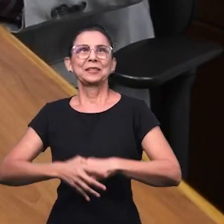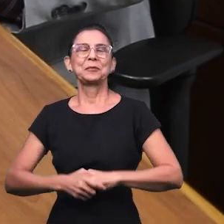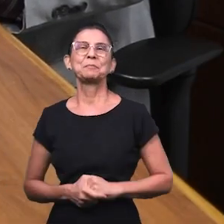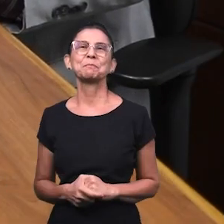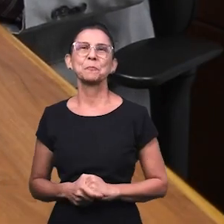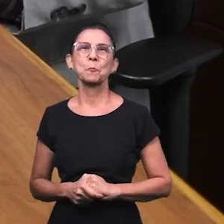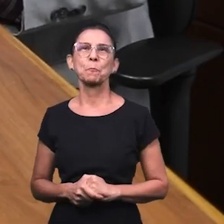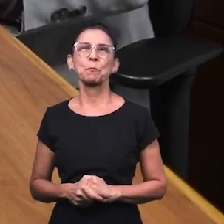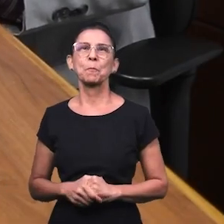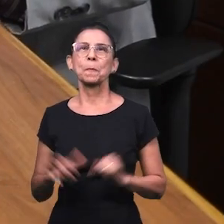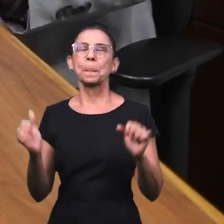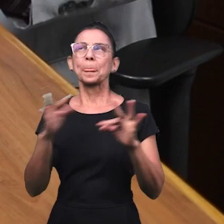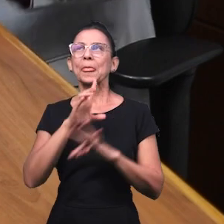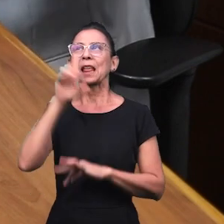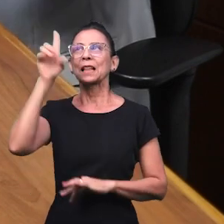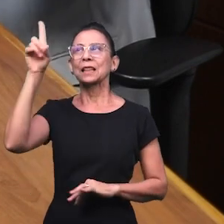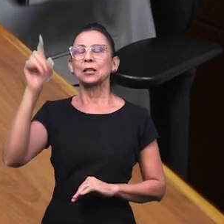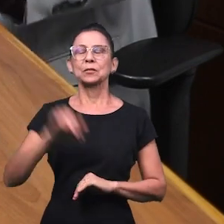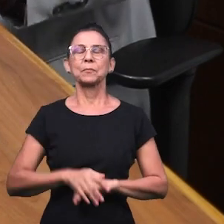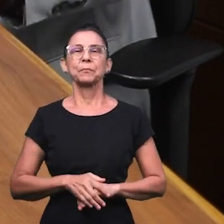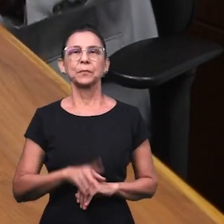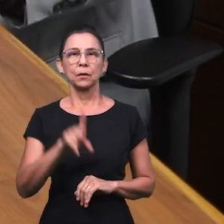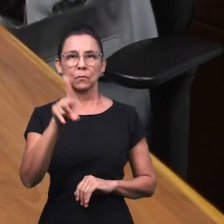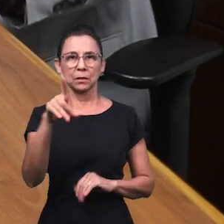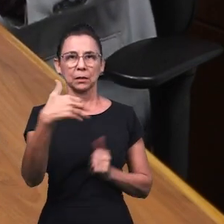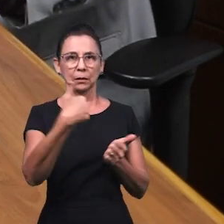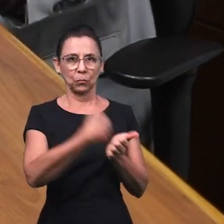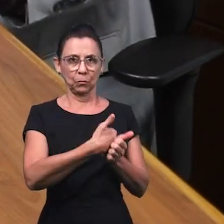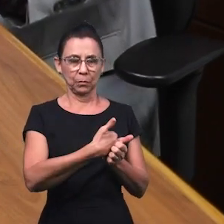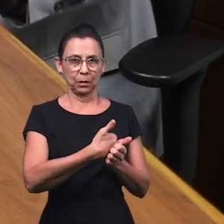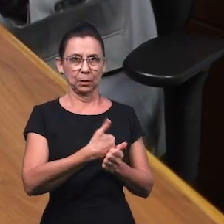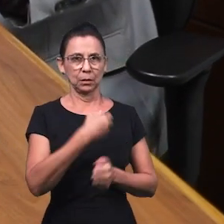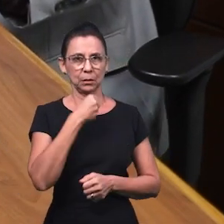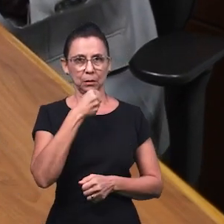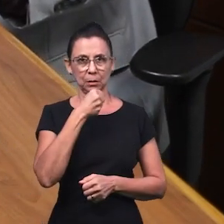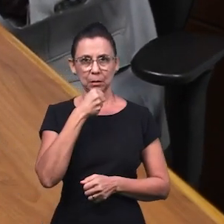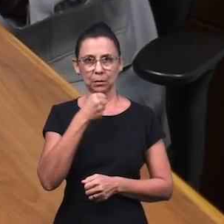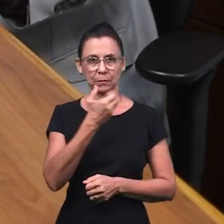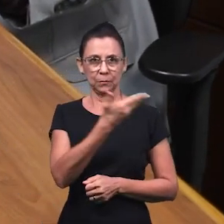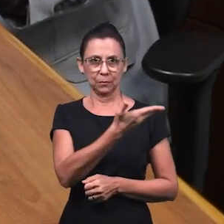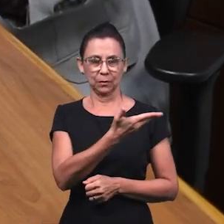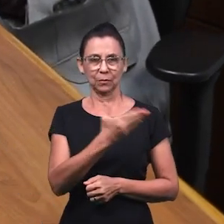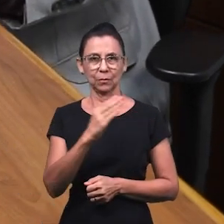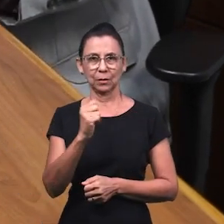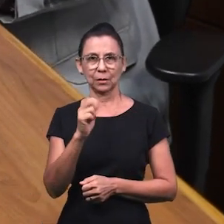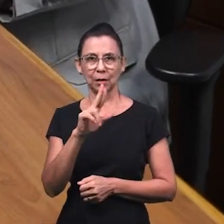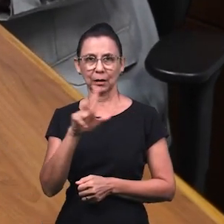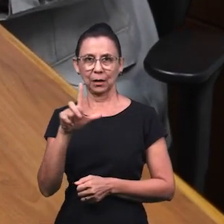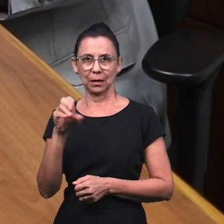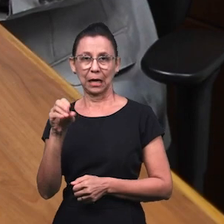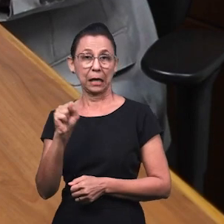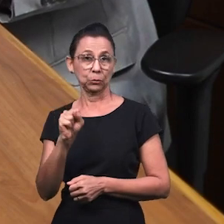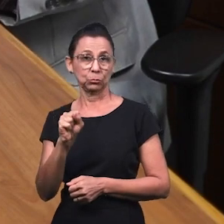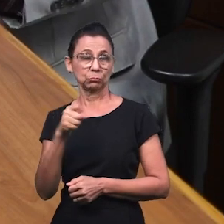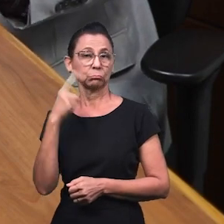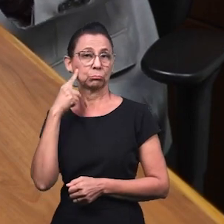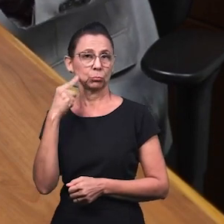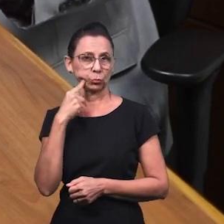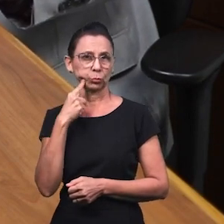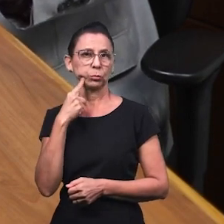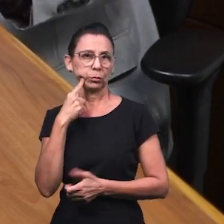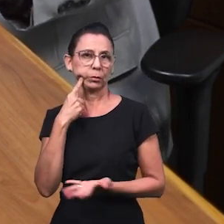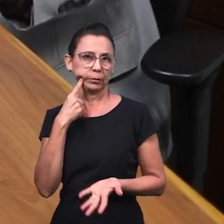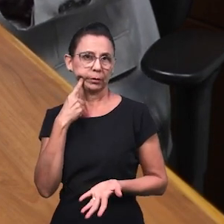Deus. Você está acompanhando aqui a entrevista, né? Nós estamos entrevistando o nosso irmão Carlos, que é